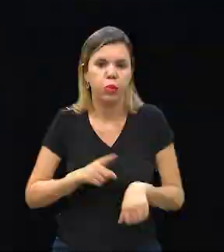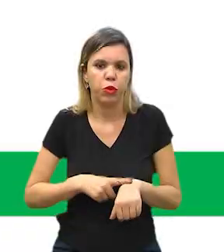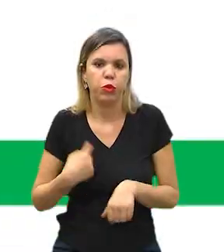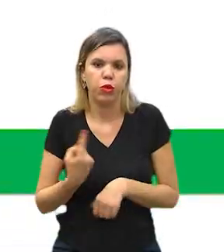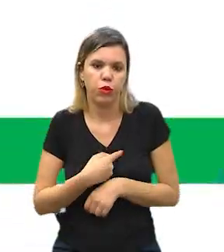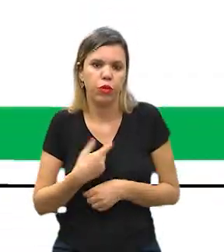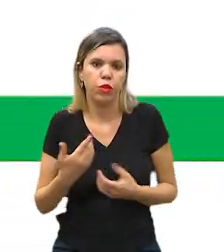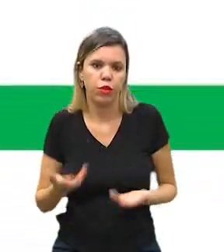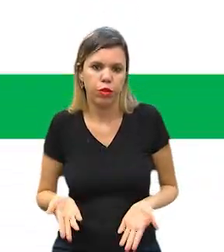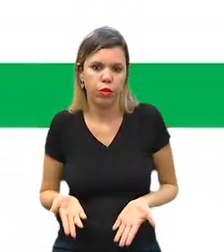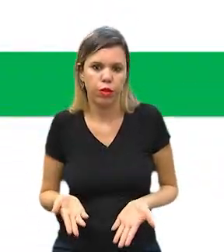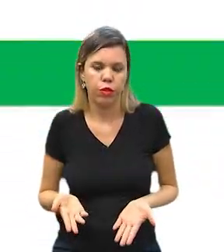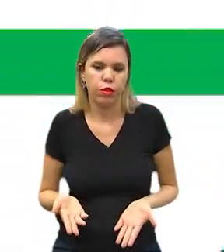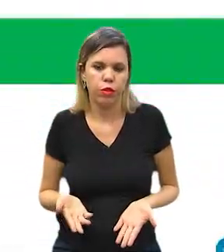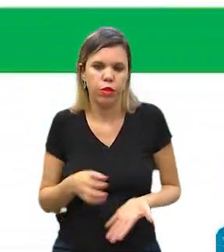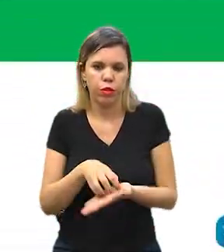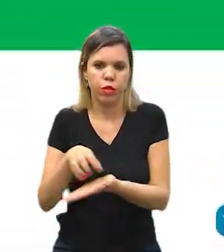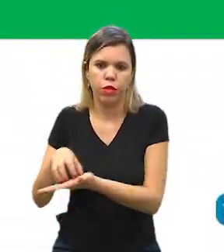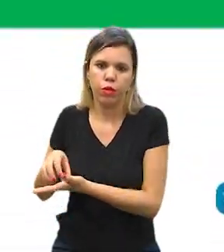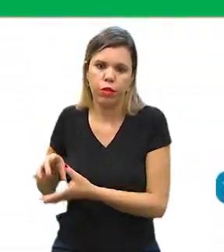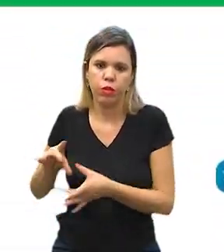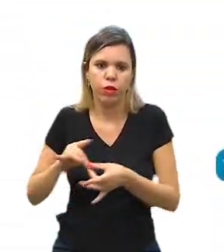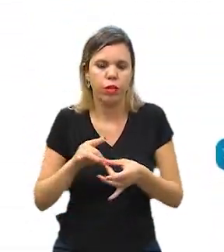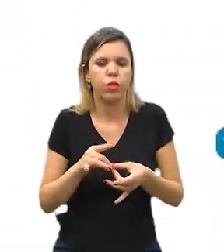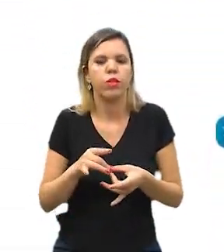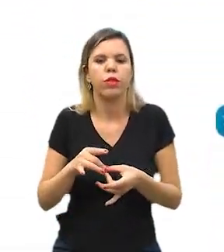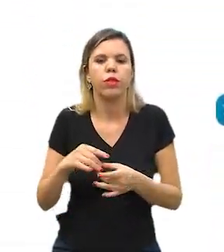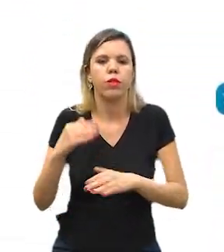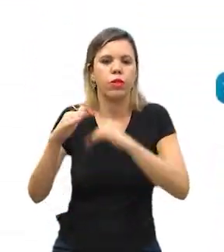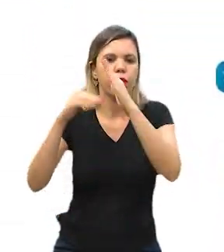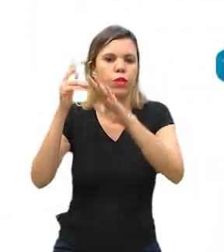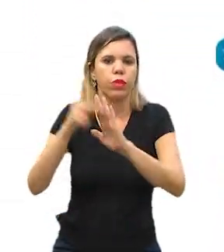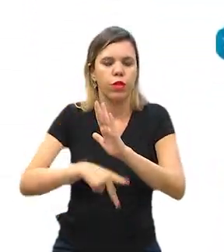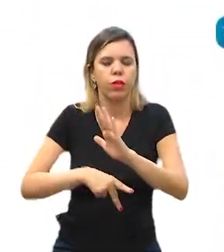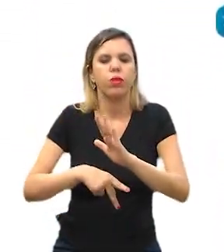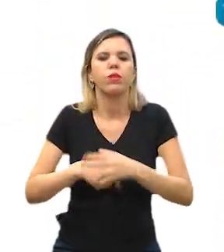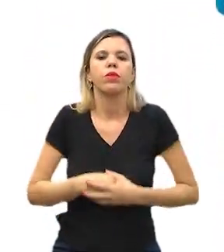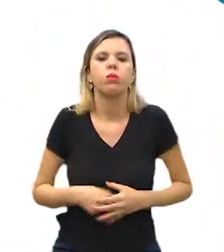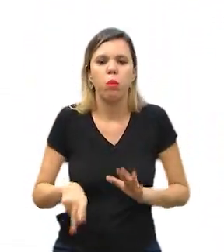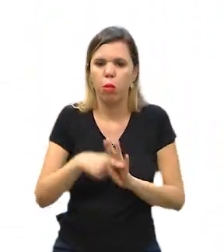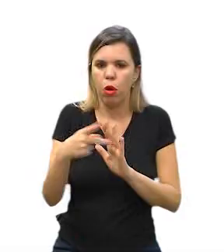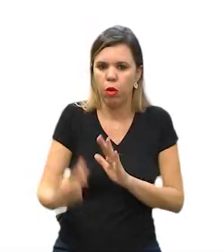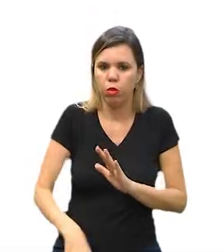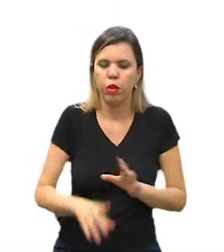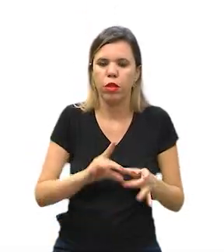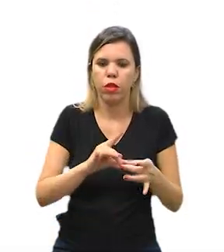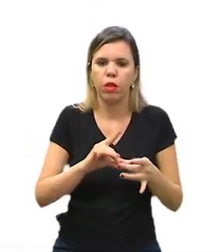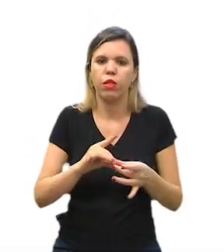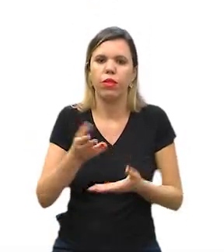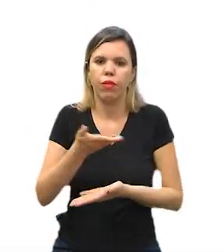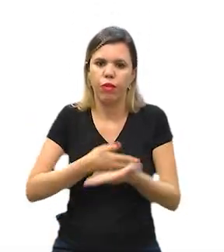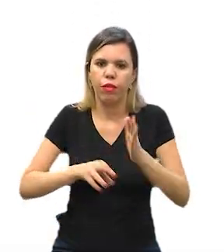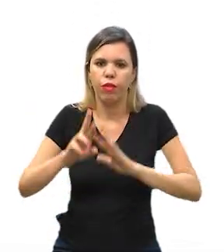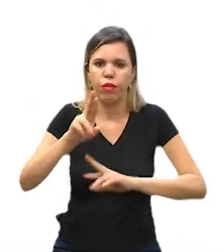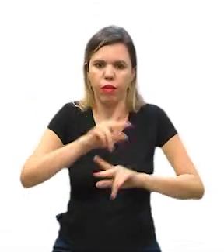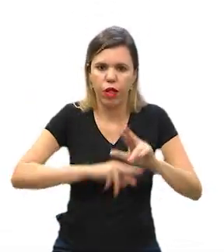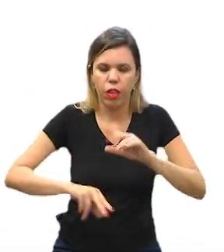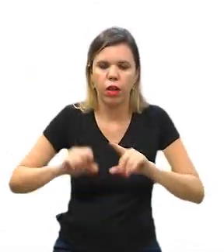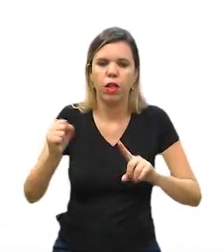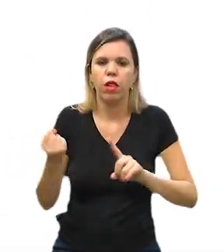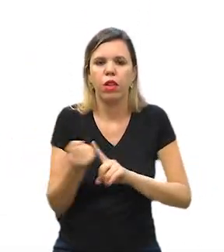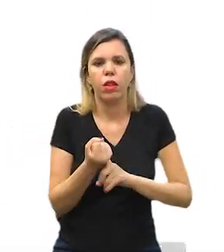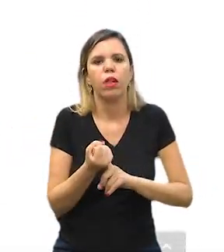ali. A partir desse momento nós com uma rede aí de parceiros, né? Nós não desenvolvemos projetos próprios, nós temos uma rede